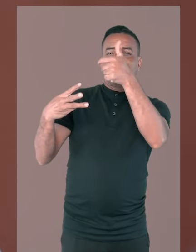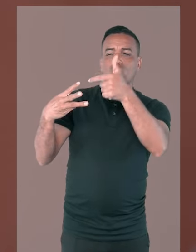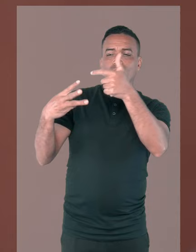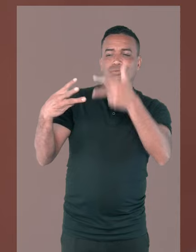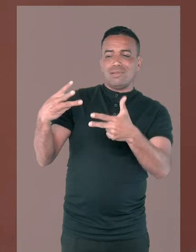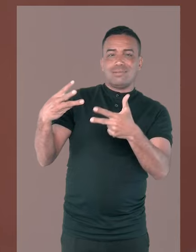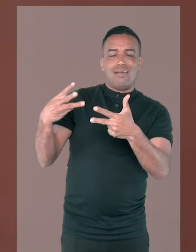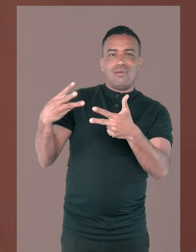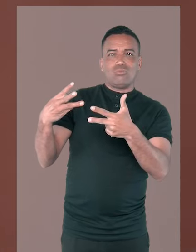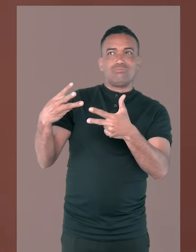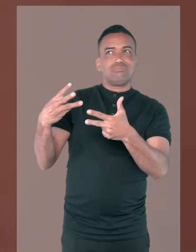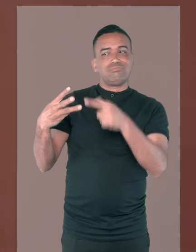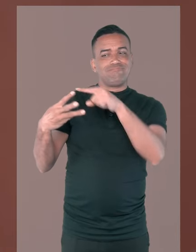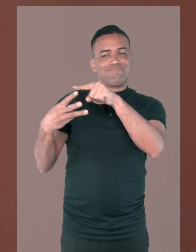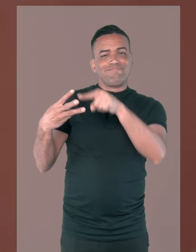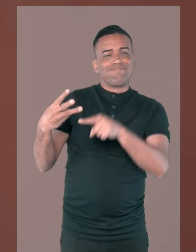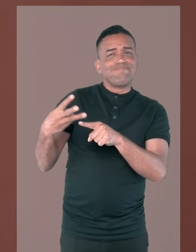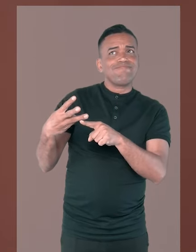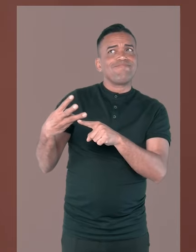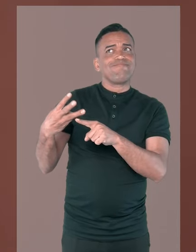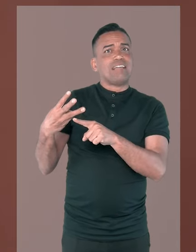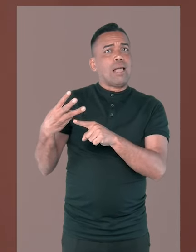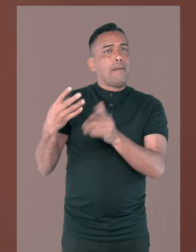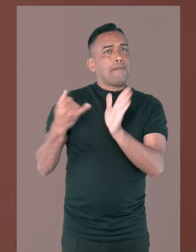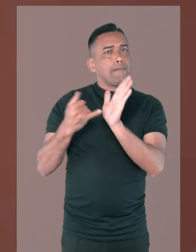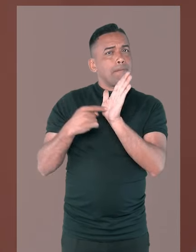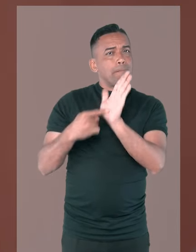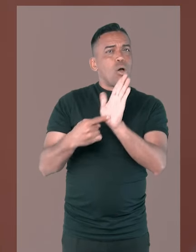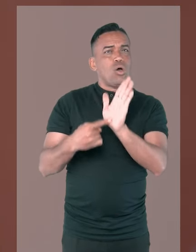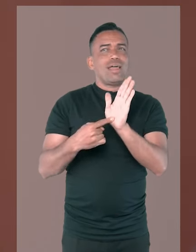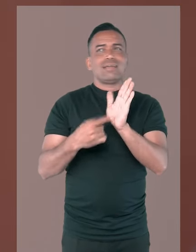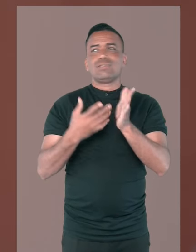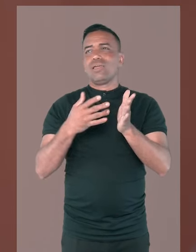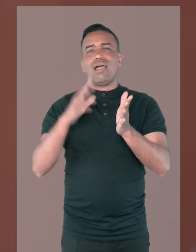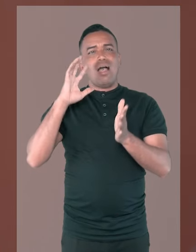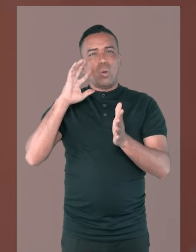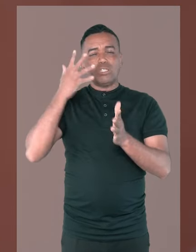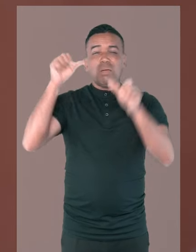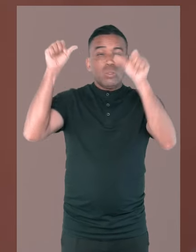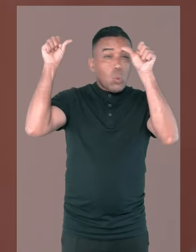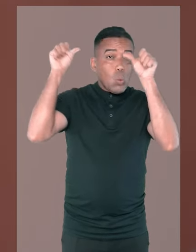os 3, em certa medida, eles abordam algumas tragédias